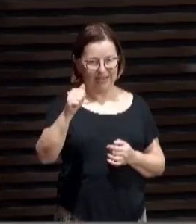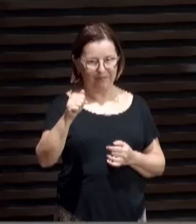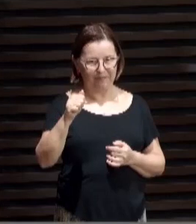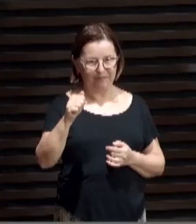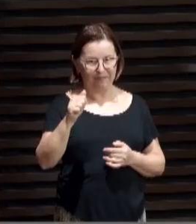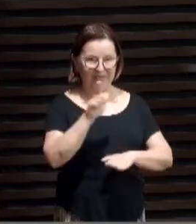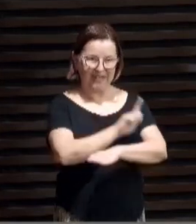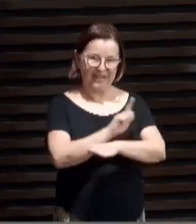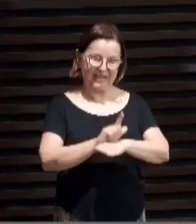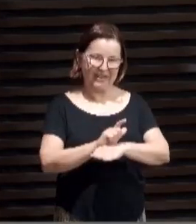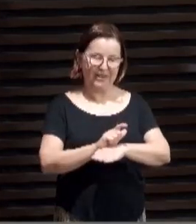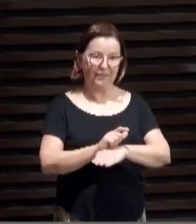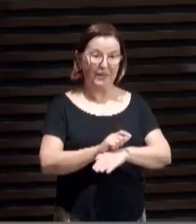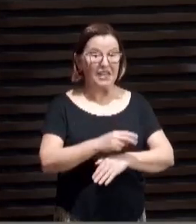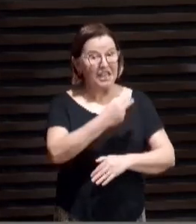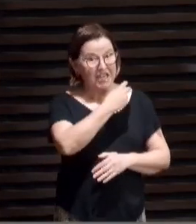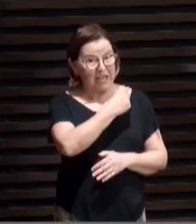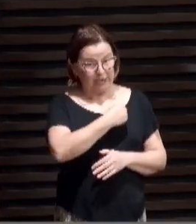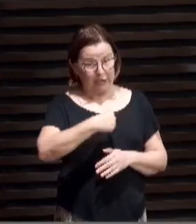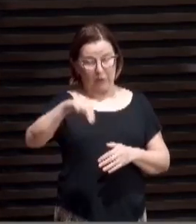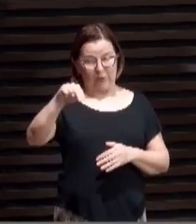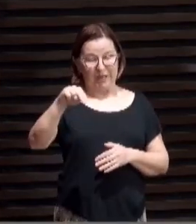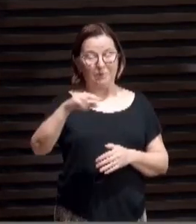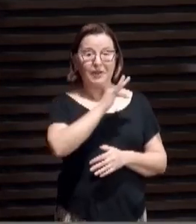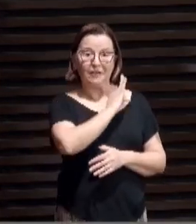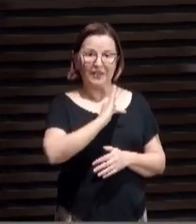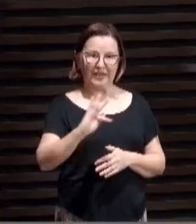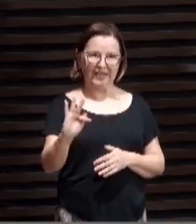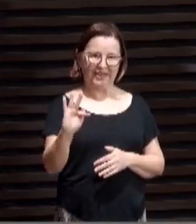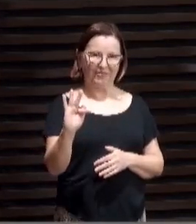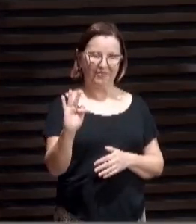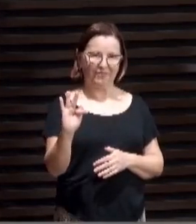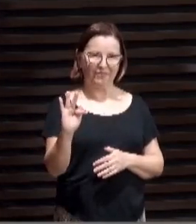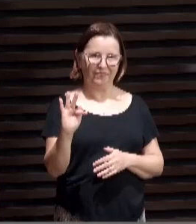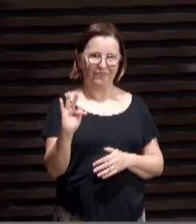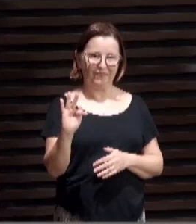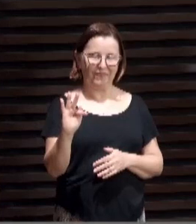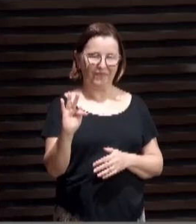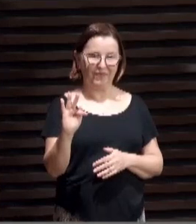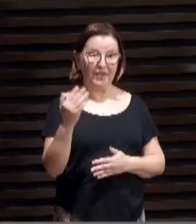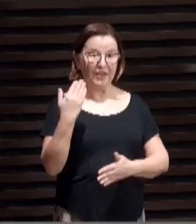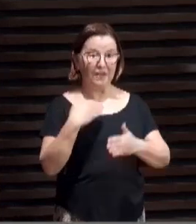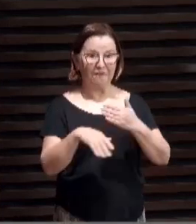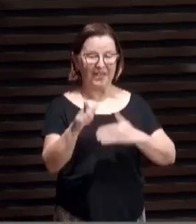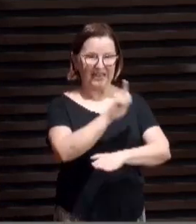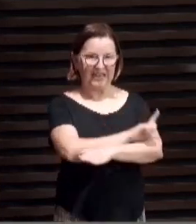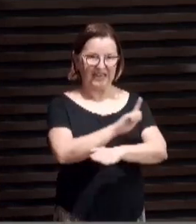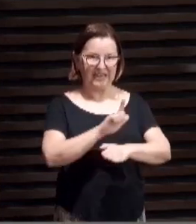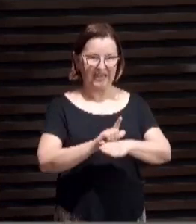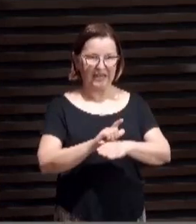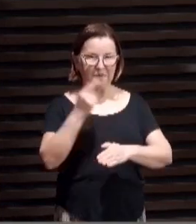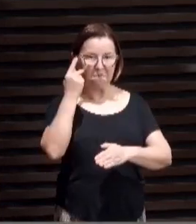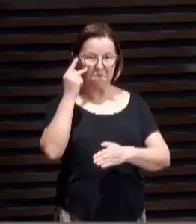top, um fariseu, e ele vai até a Galileia para expulsar